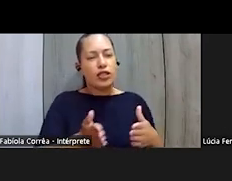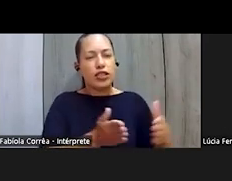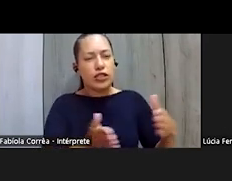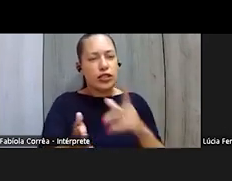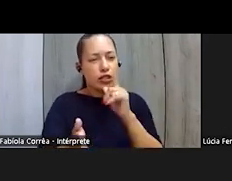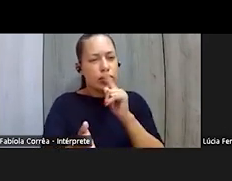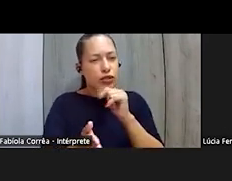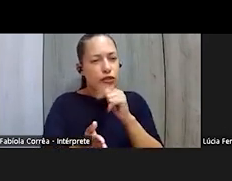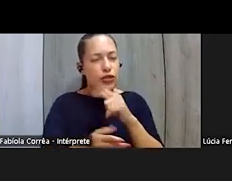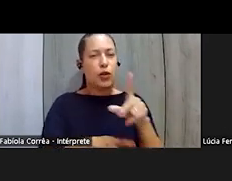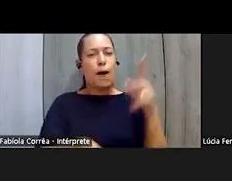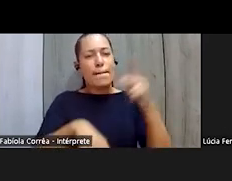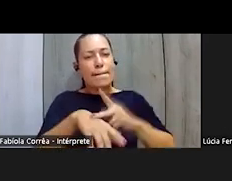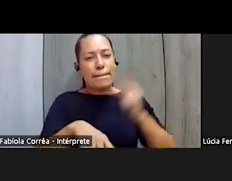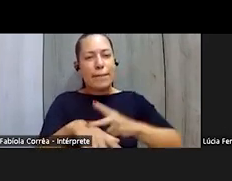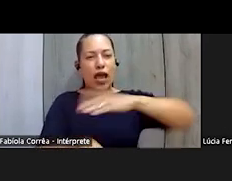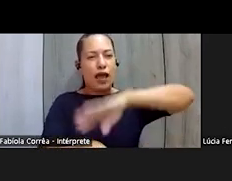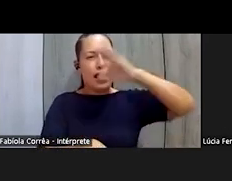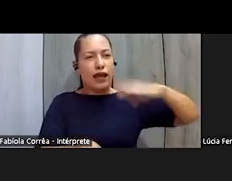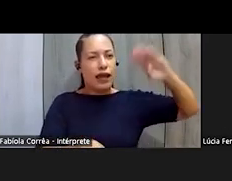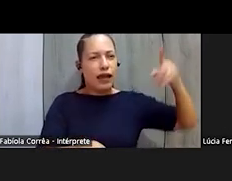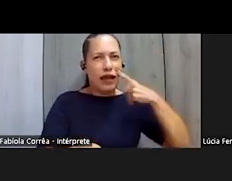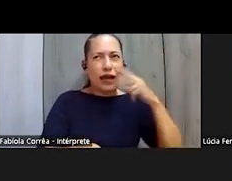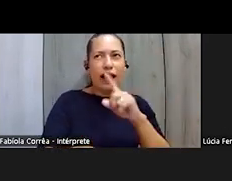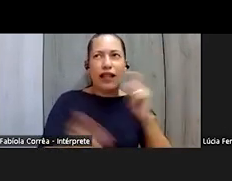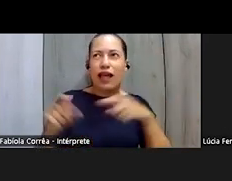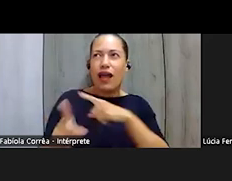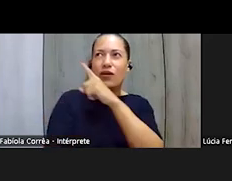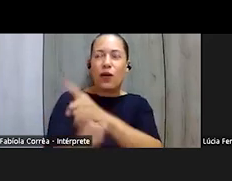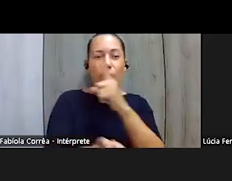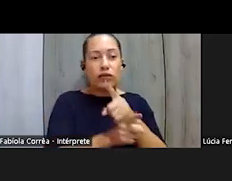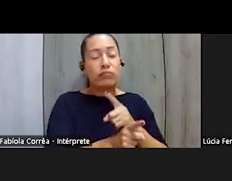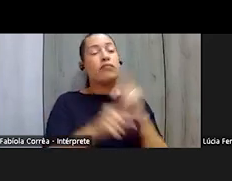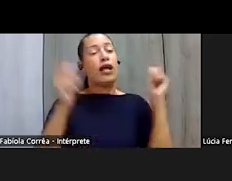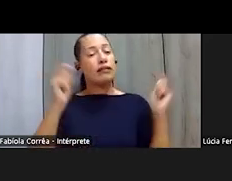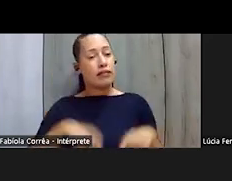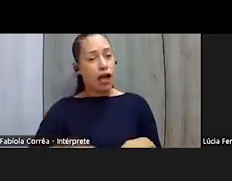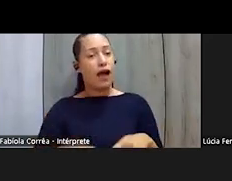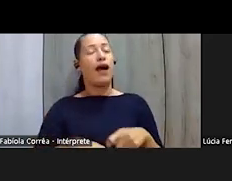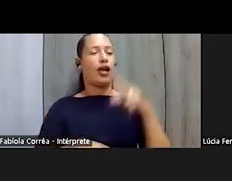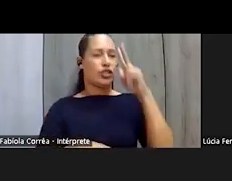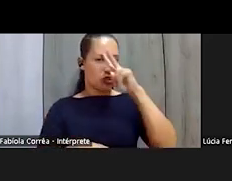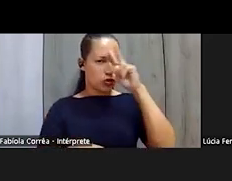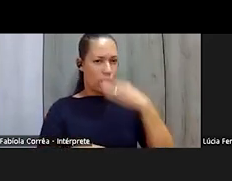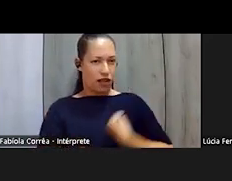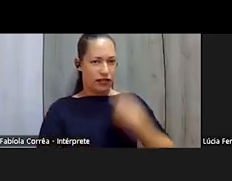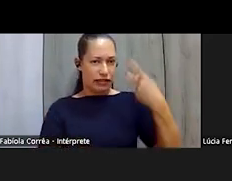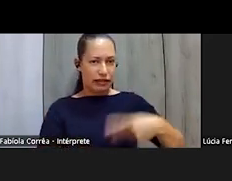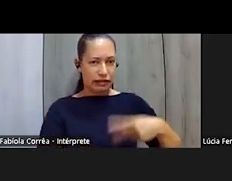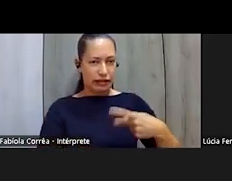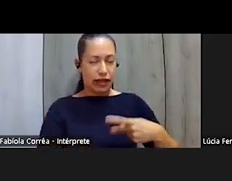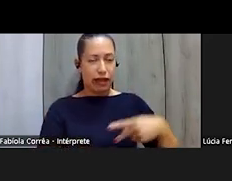e que havia essa possibilidade de reconstituir a história da vida na Terra a partir